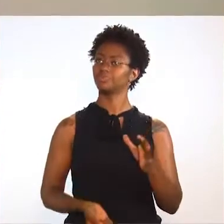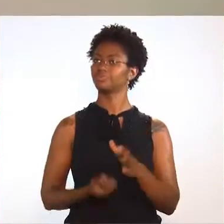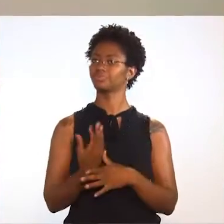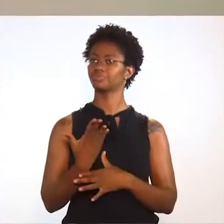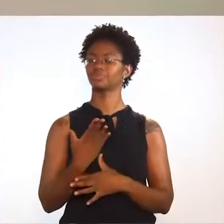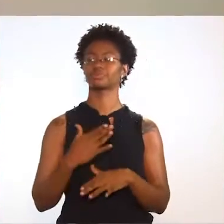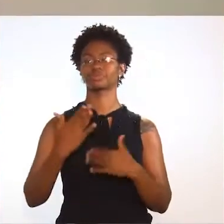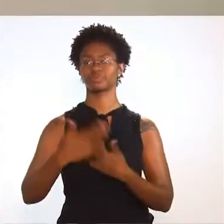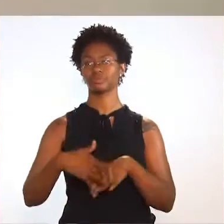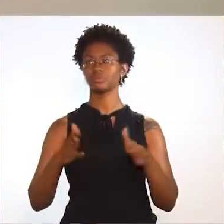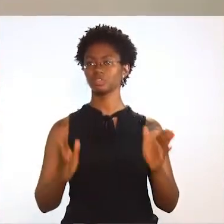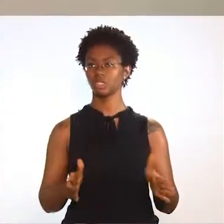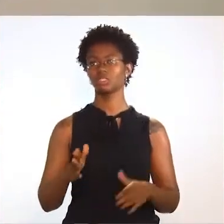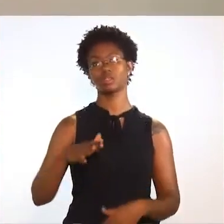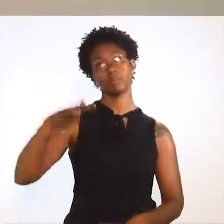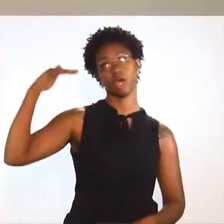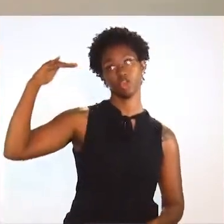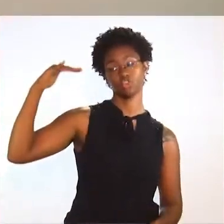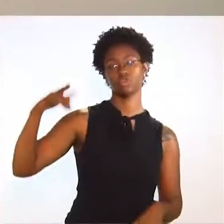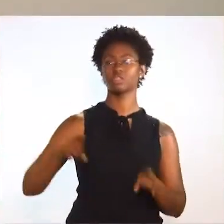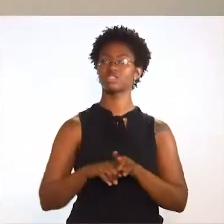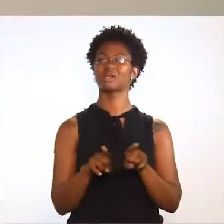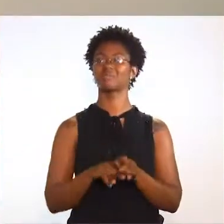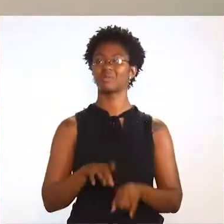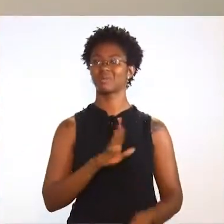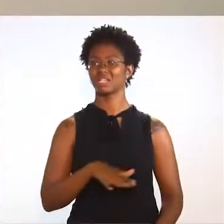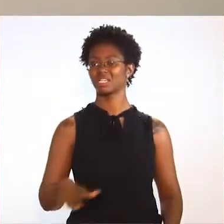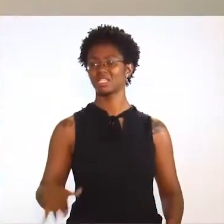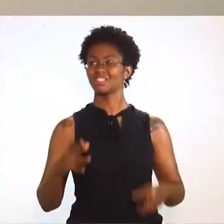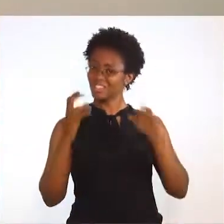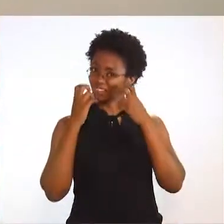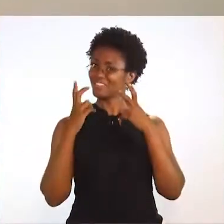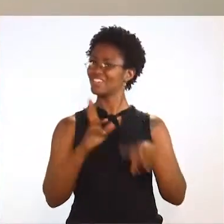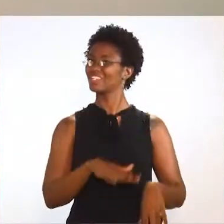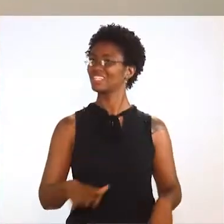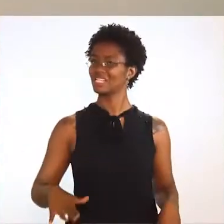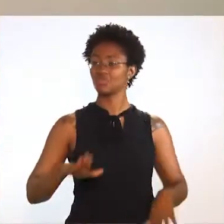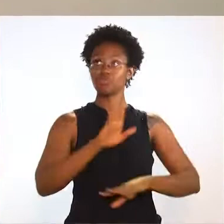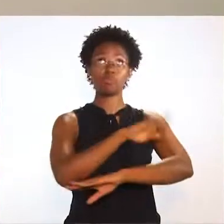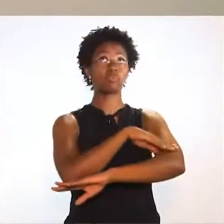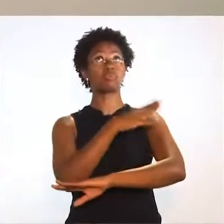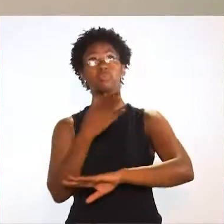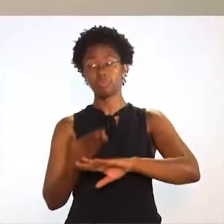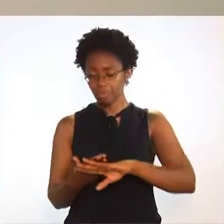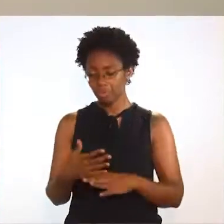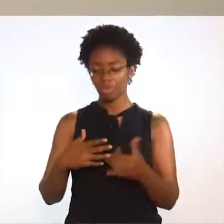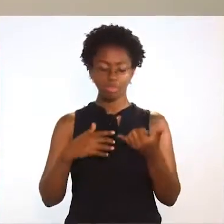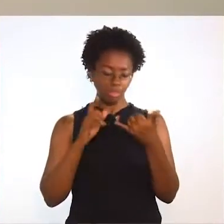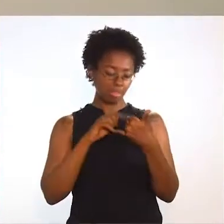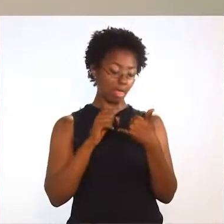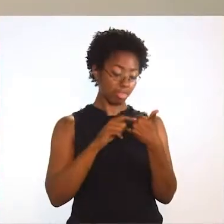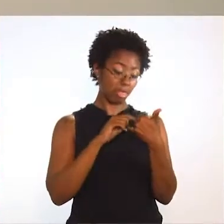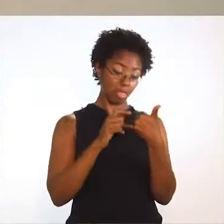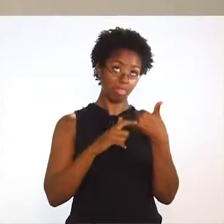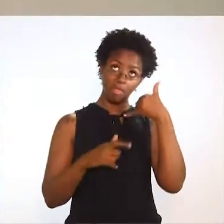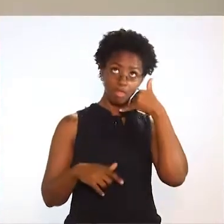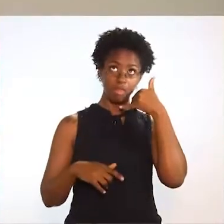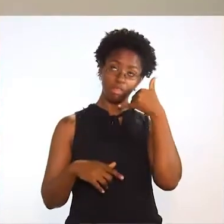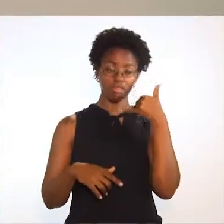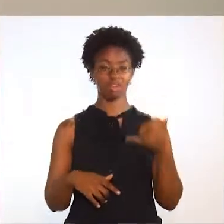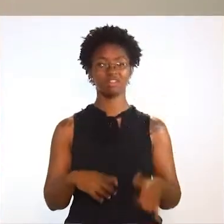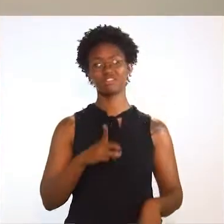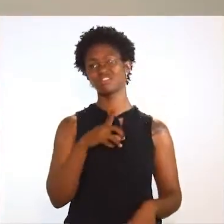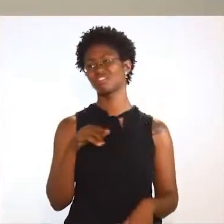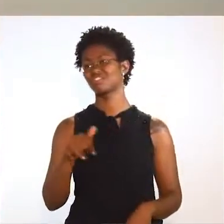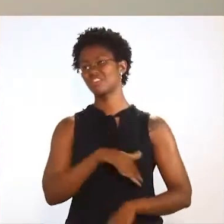gente criou a Badu Box, tanto para adulto como para crianças, e a gente viu que as crianças estavam o dia inteiro no telefone, e a gente falou, não, os